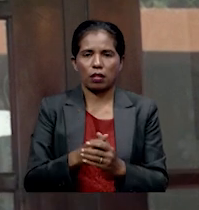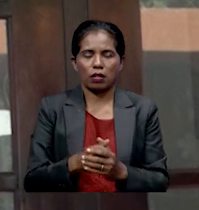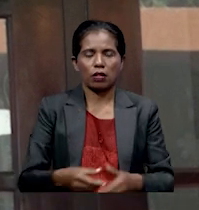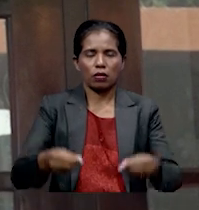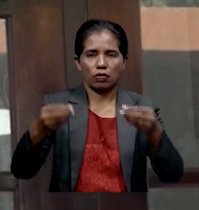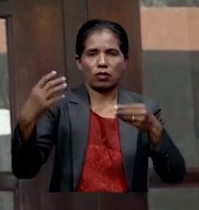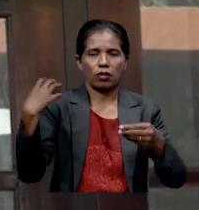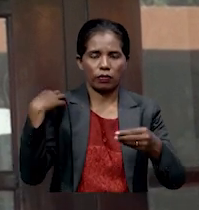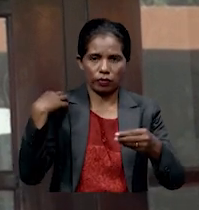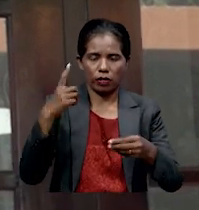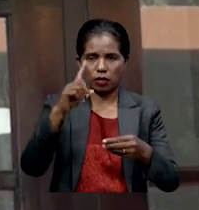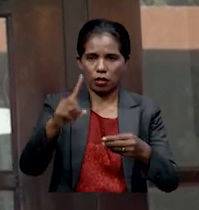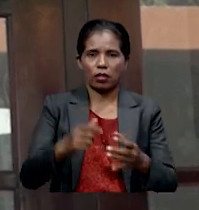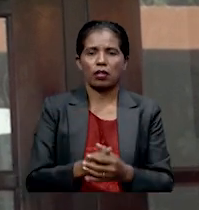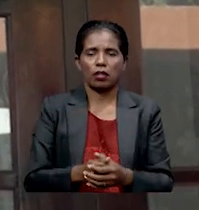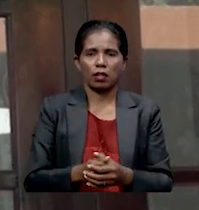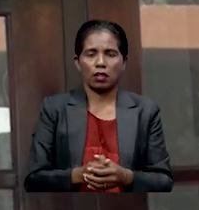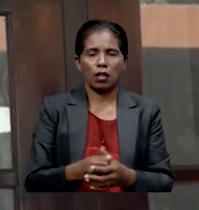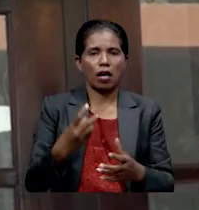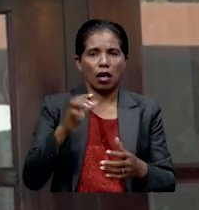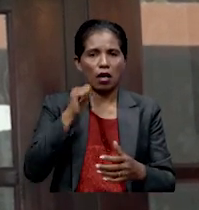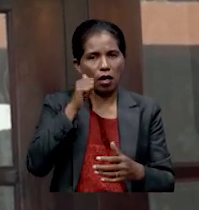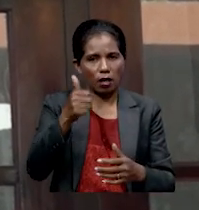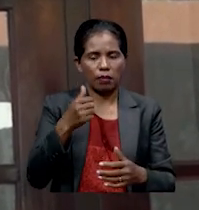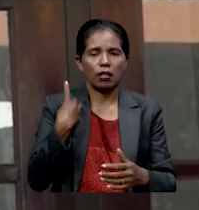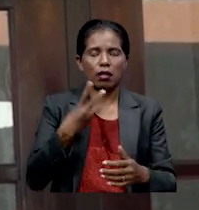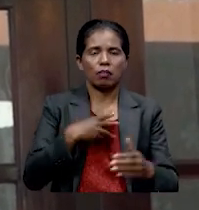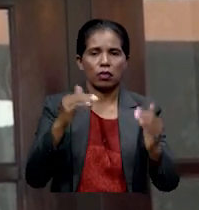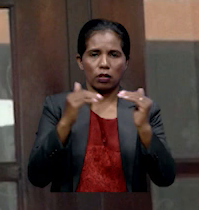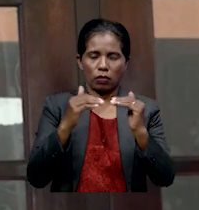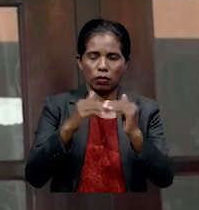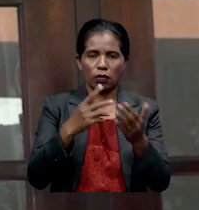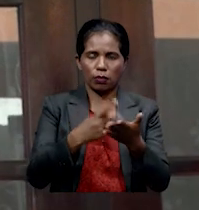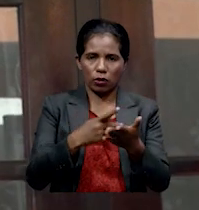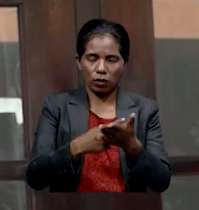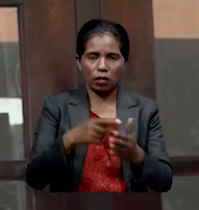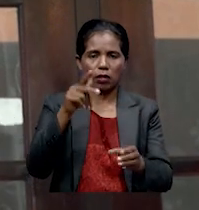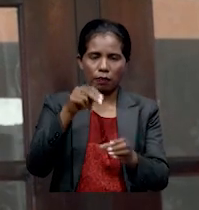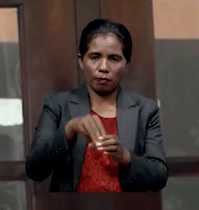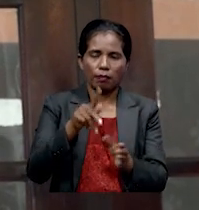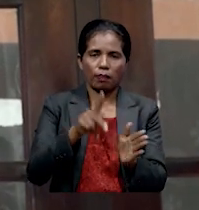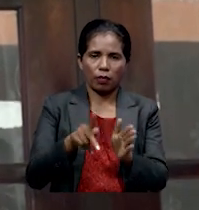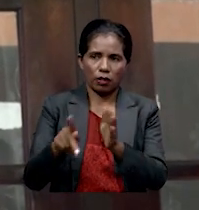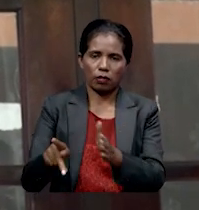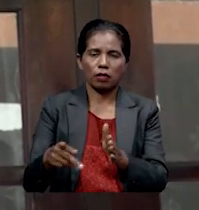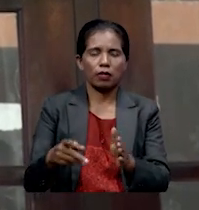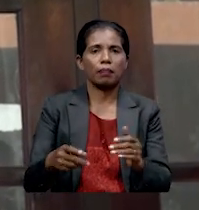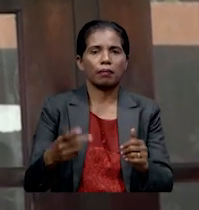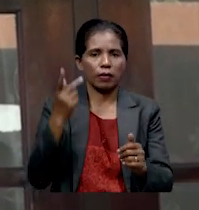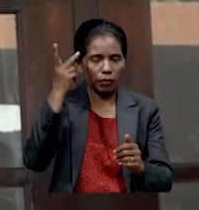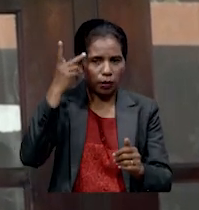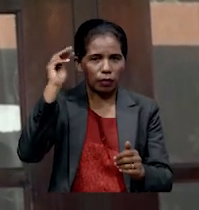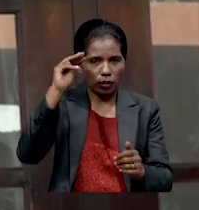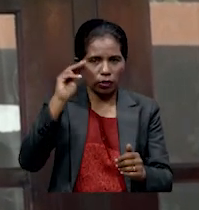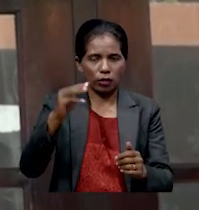da, neve, amamos a cliente também. De projeto nininha planos. Sorte boa, amanhã está o primeiro-ministro.